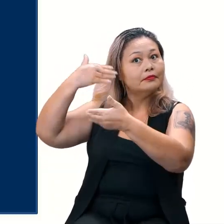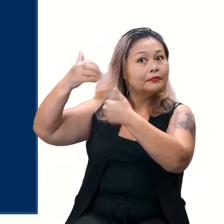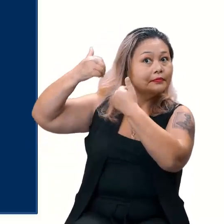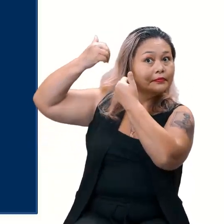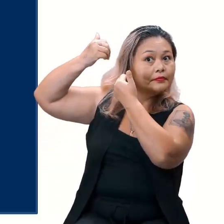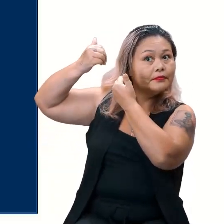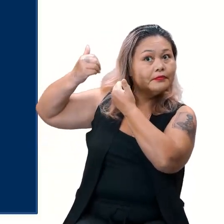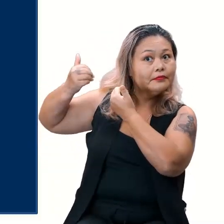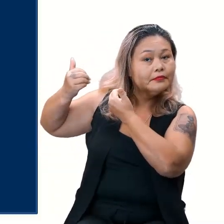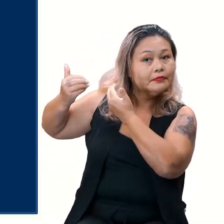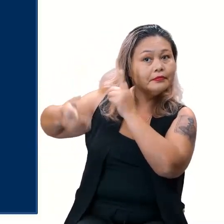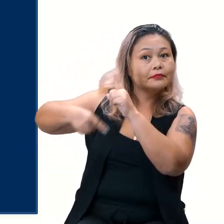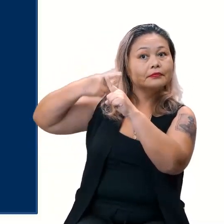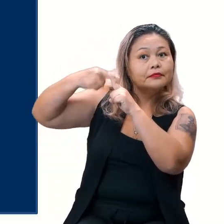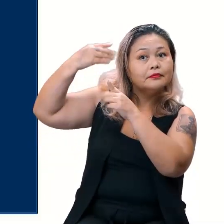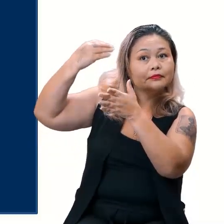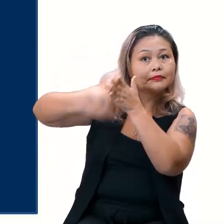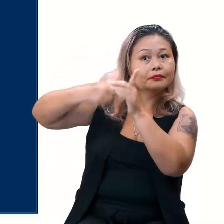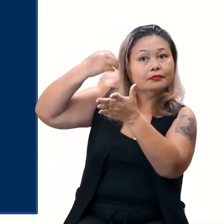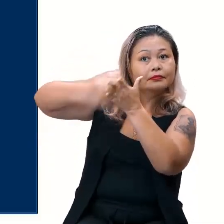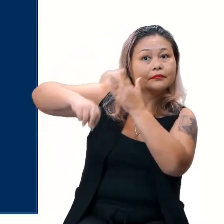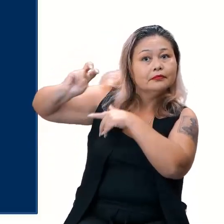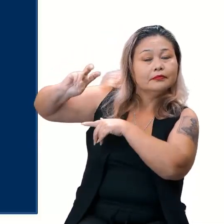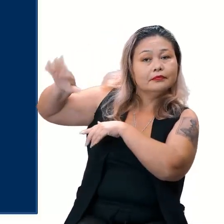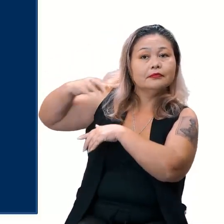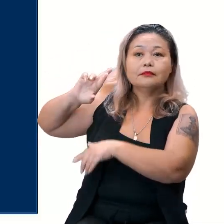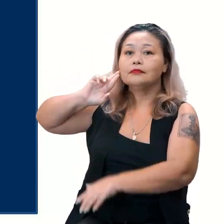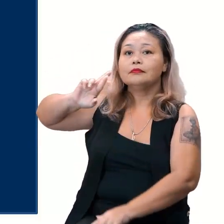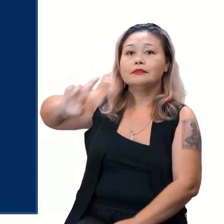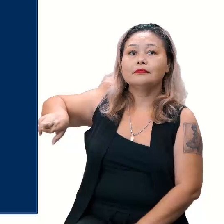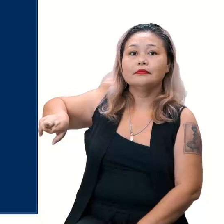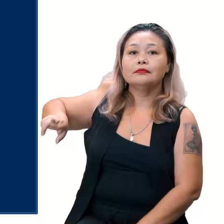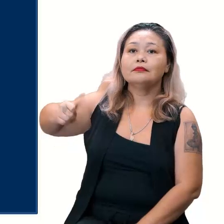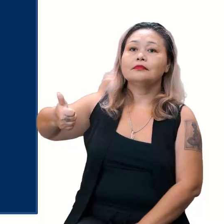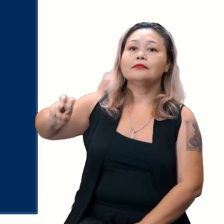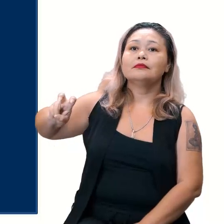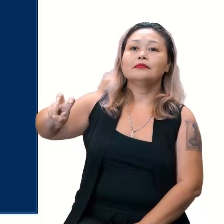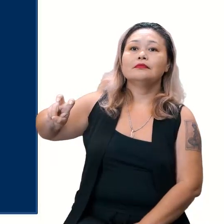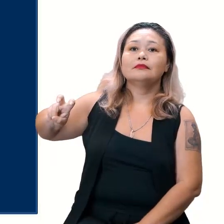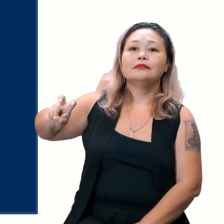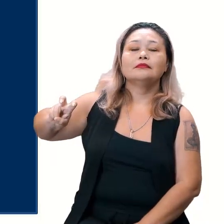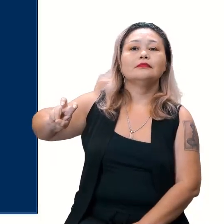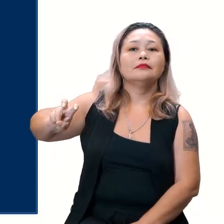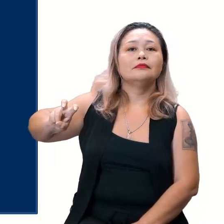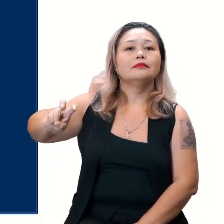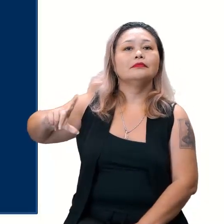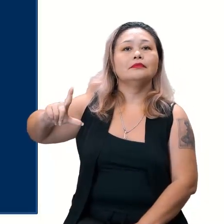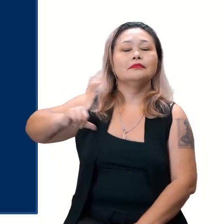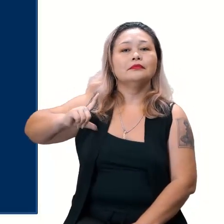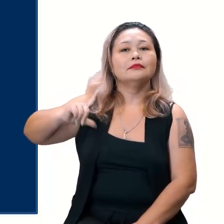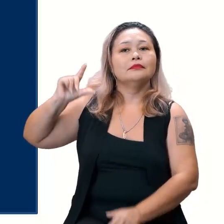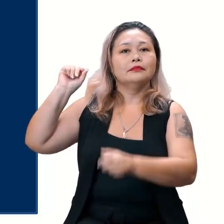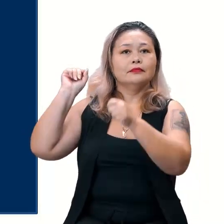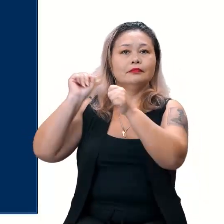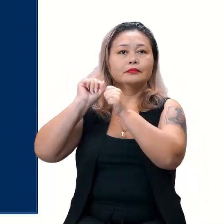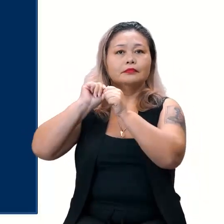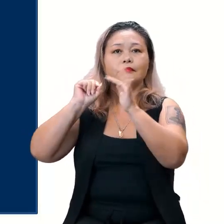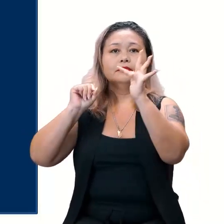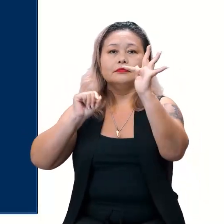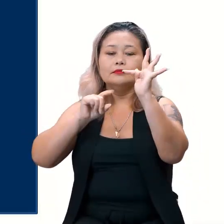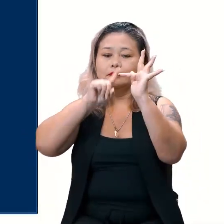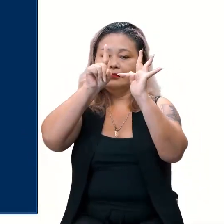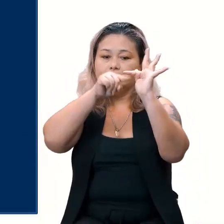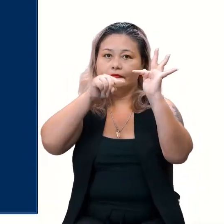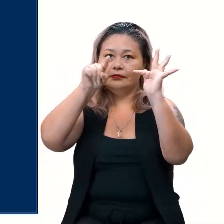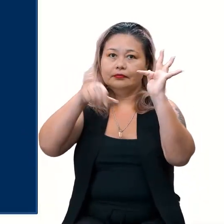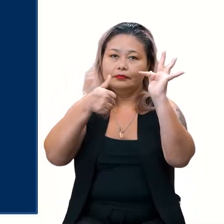três. Multiplica por 4 e tira 5. Resultado é? 15. 15, né? Então, aqui, quando a gente fizer o f do valor